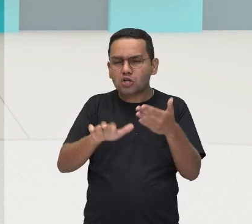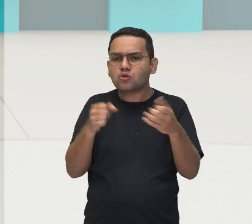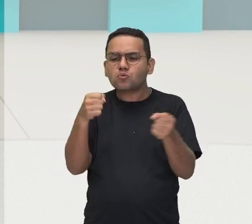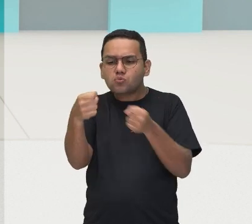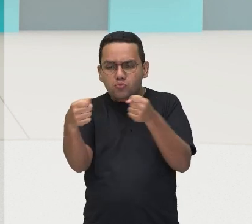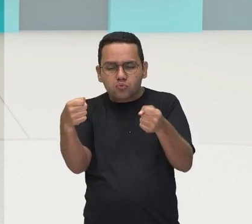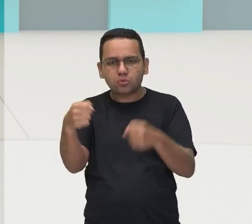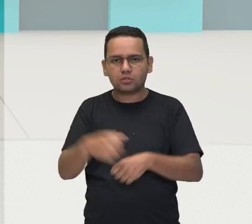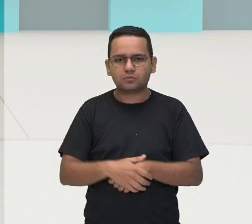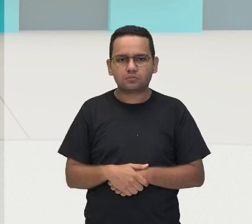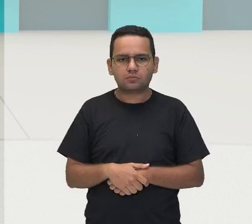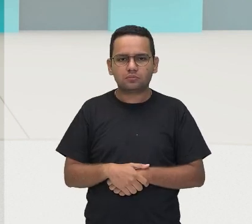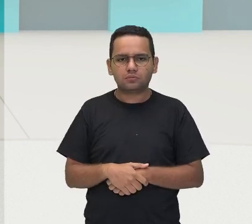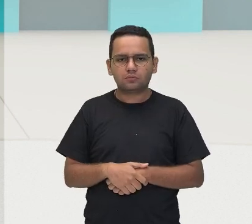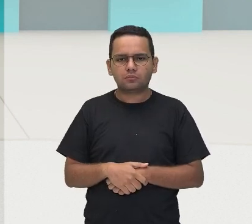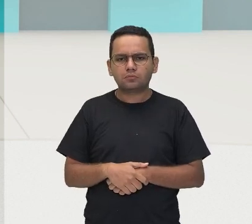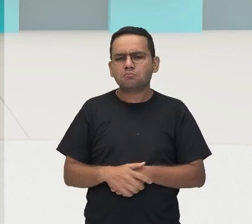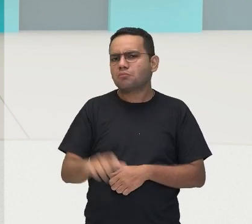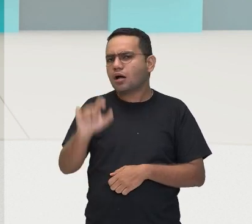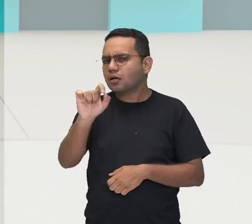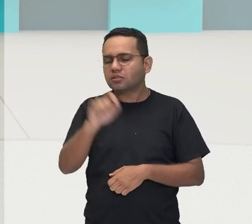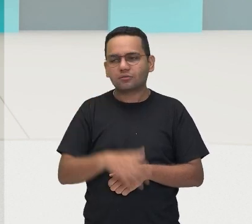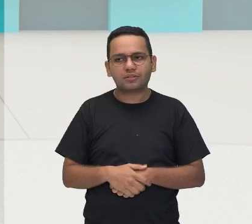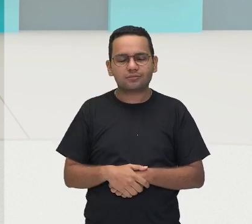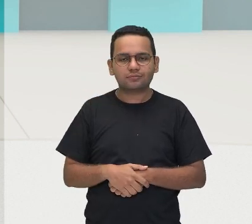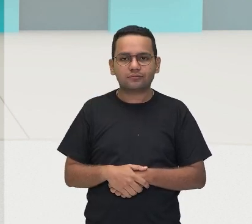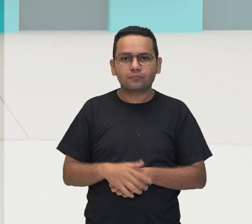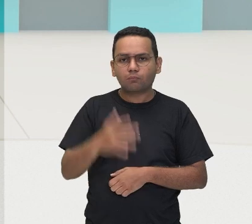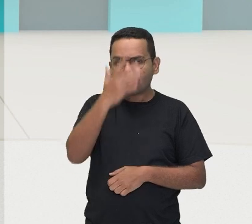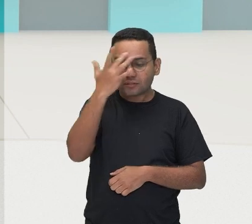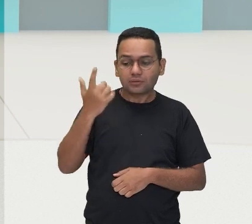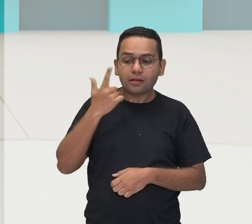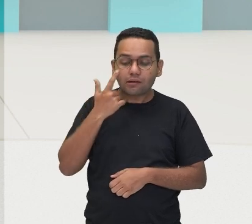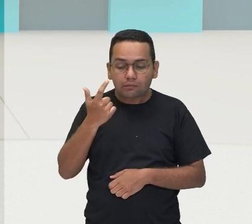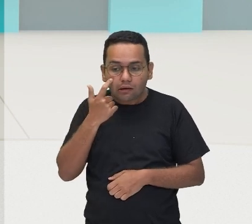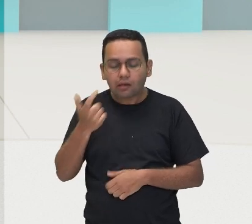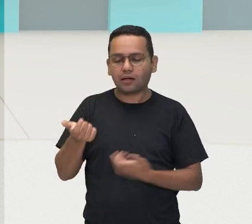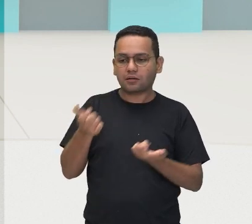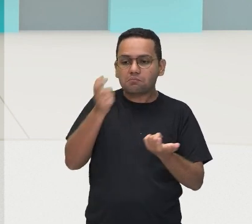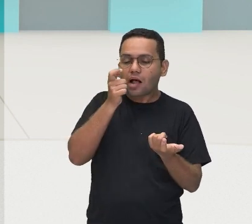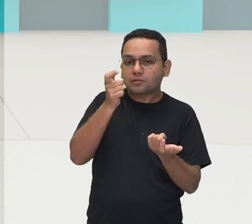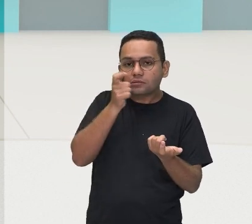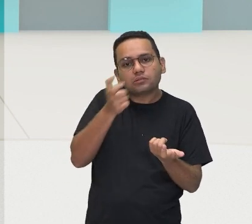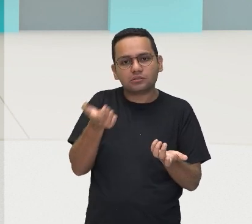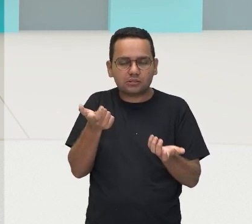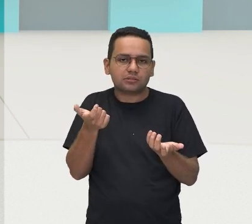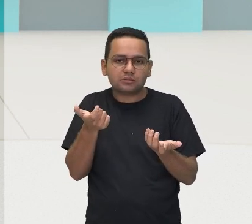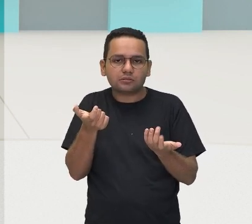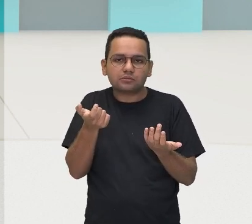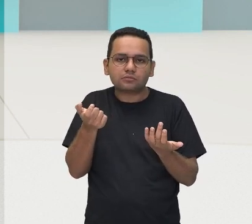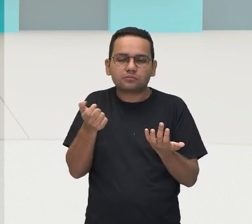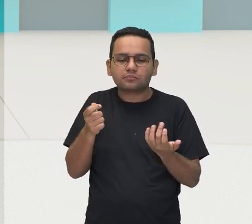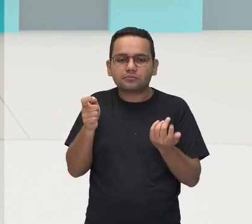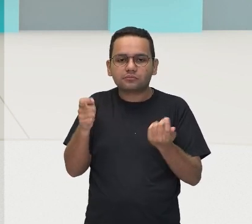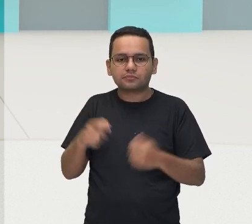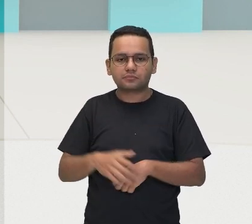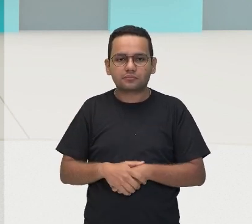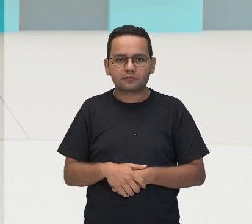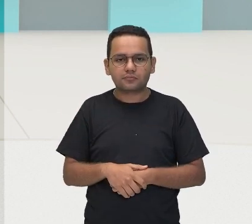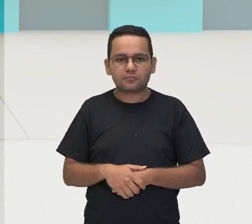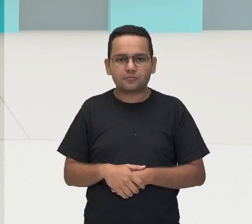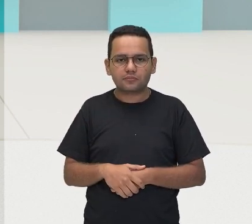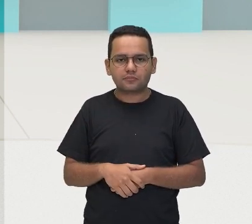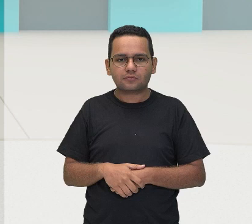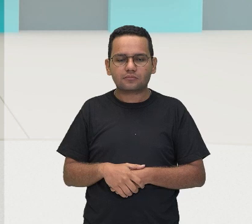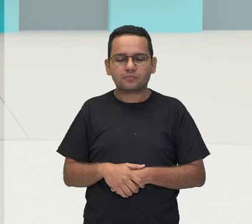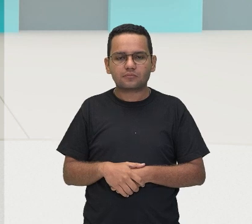de entreter o povo, ou seja, servia como entretenimento para o povo, né, como um espetáculo para